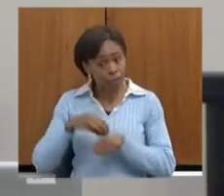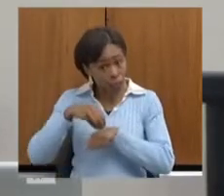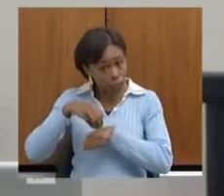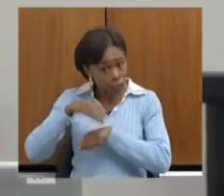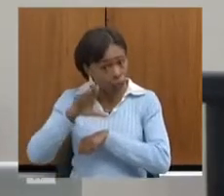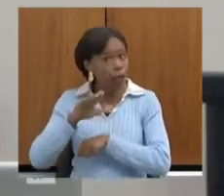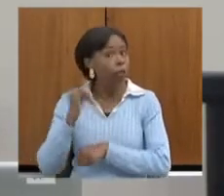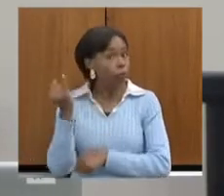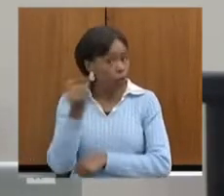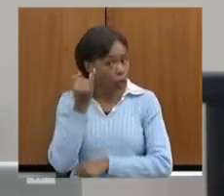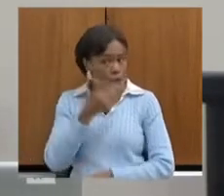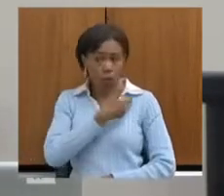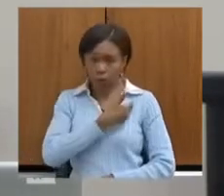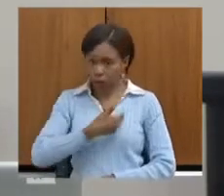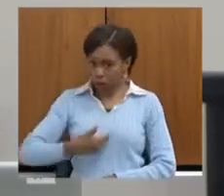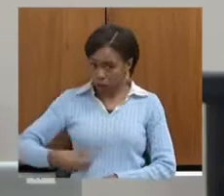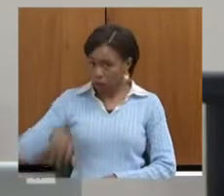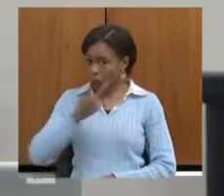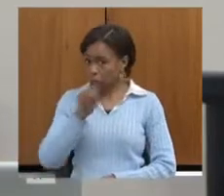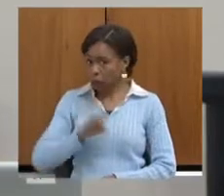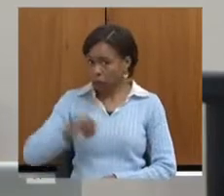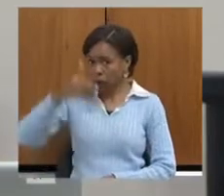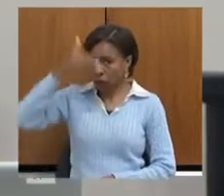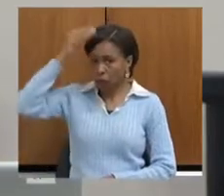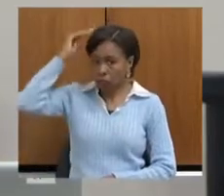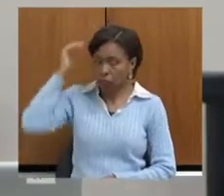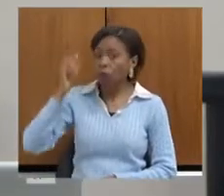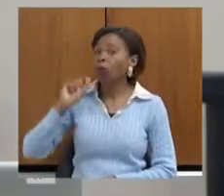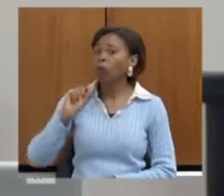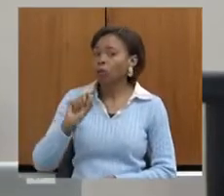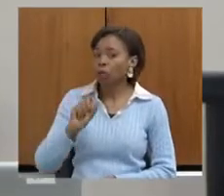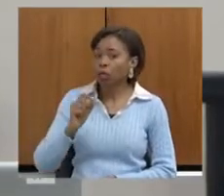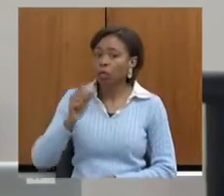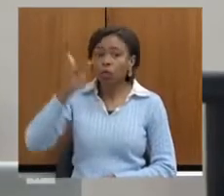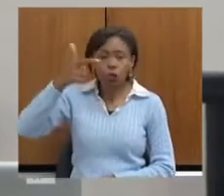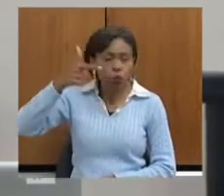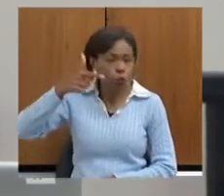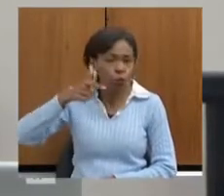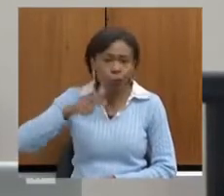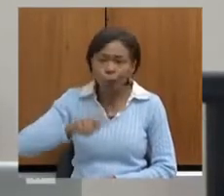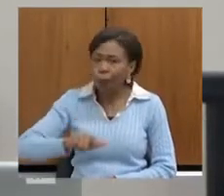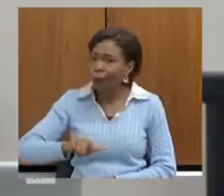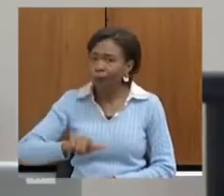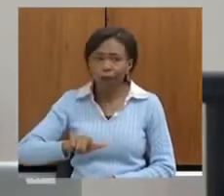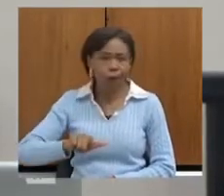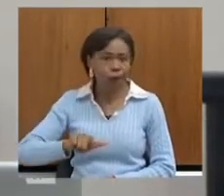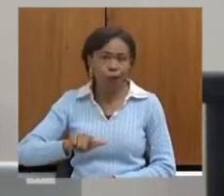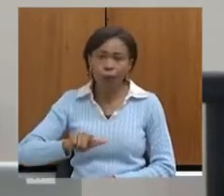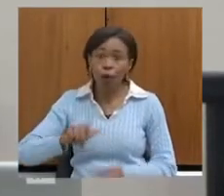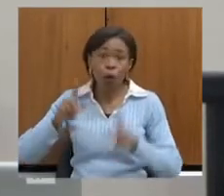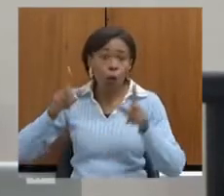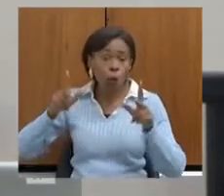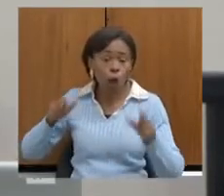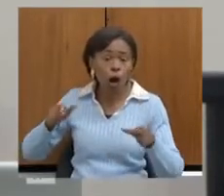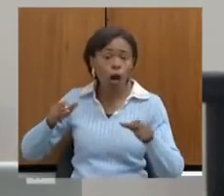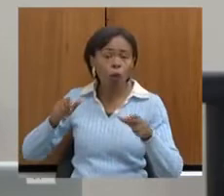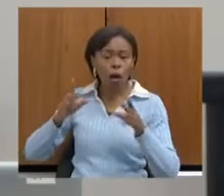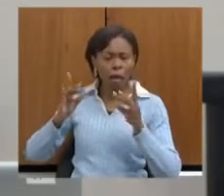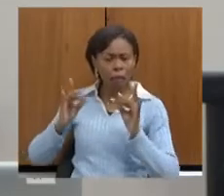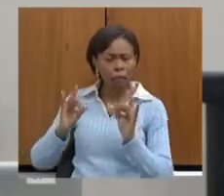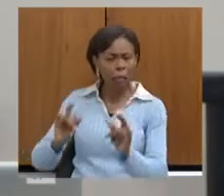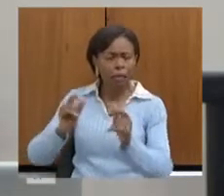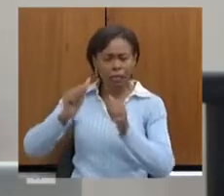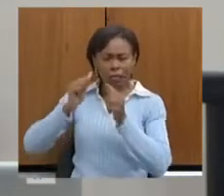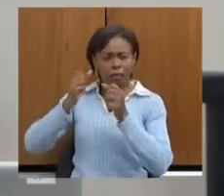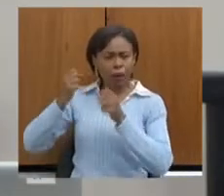da necessidade de nós não repetimos repetirmos nenhuma das tragédias criminosas